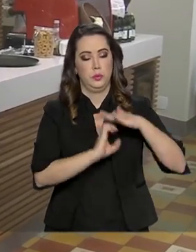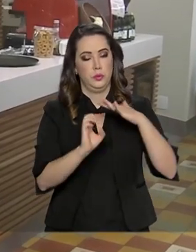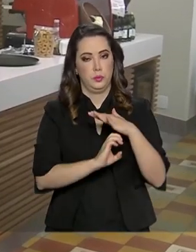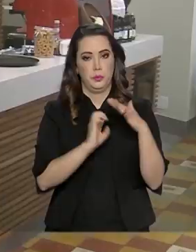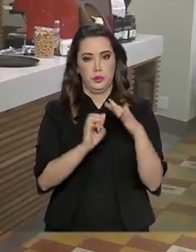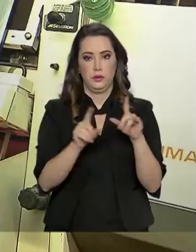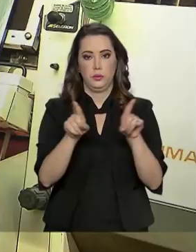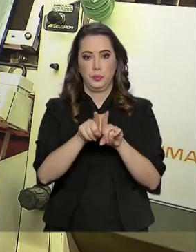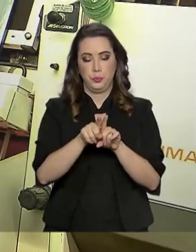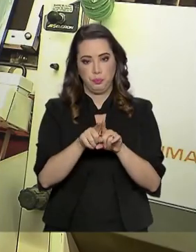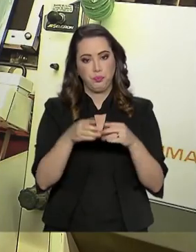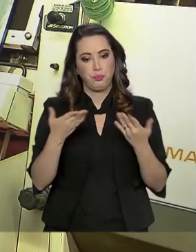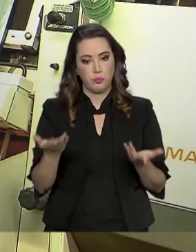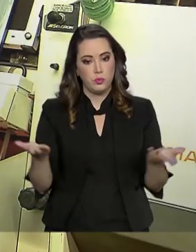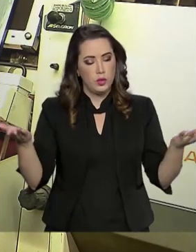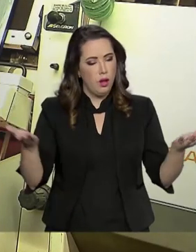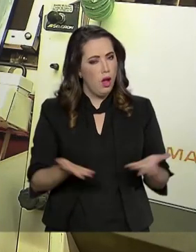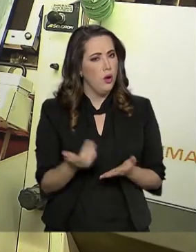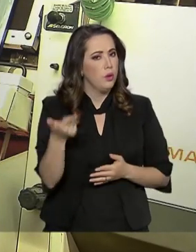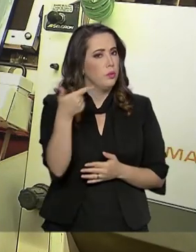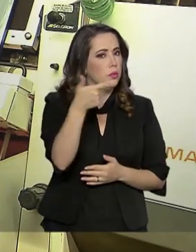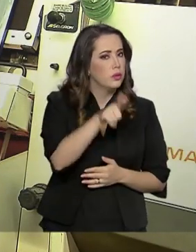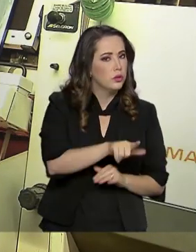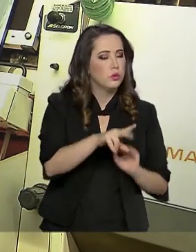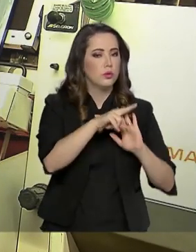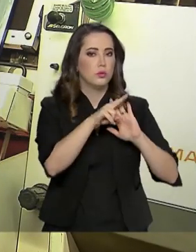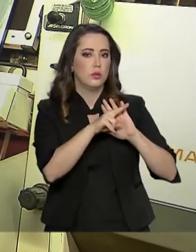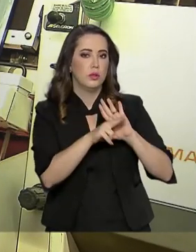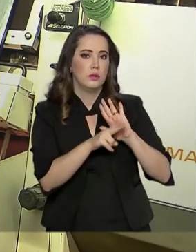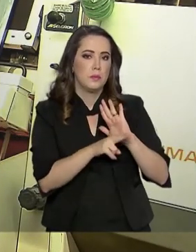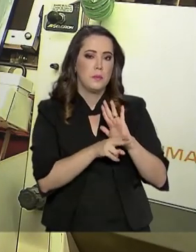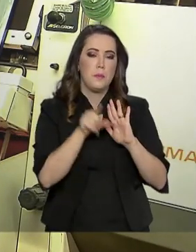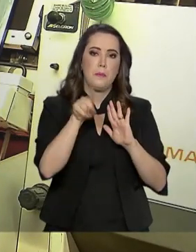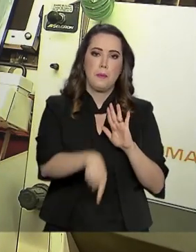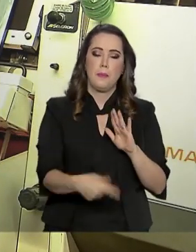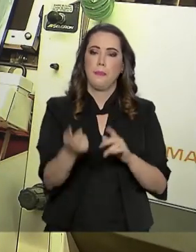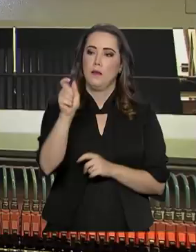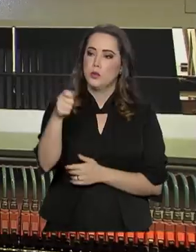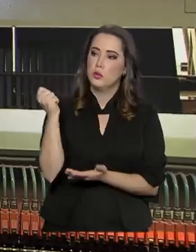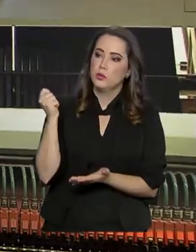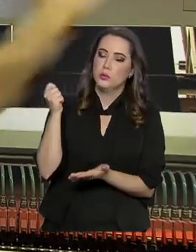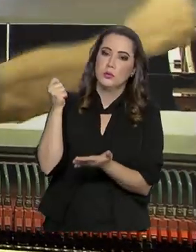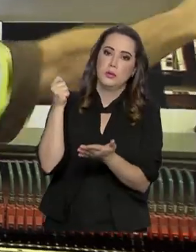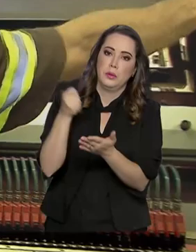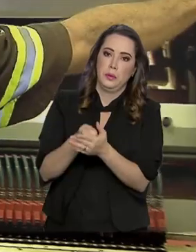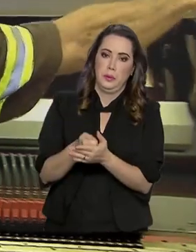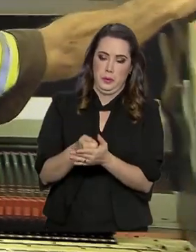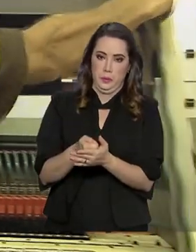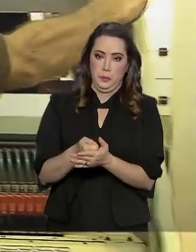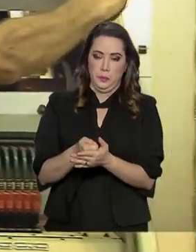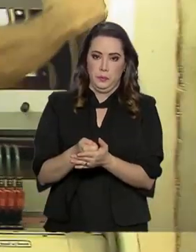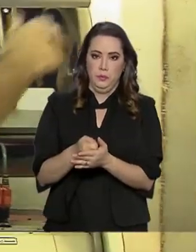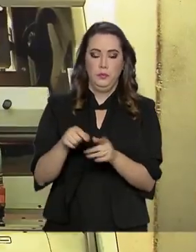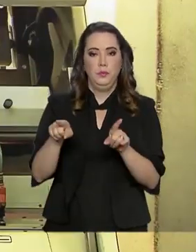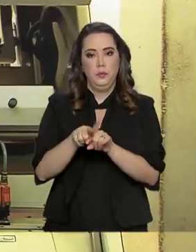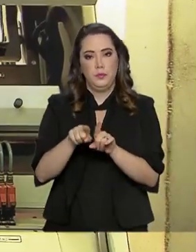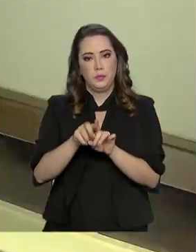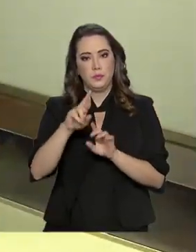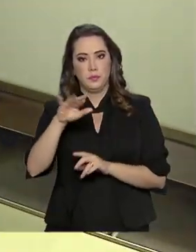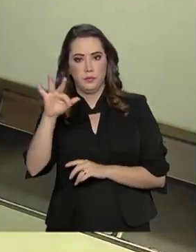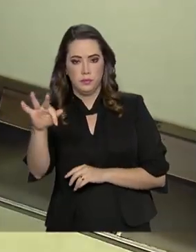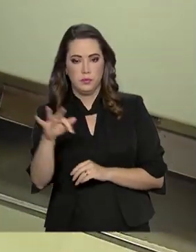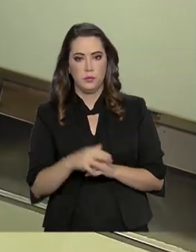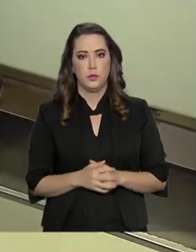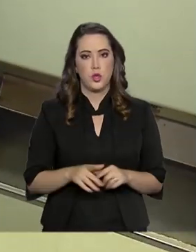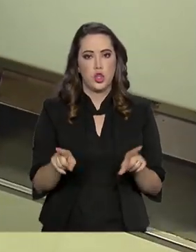pequenas empresas. Agora, para regularizar a situação, o contribuinte não precisa procurar pessoalmente a Receita Federal.